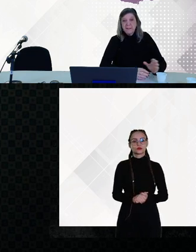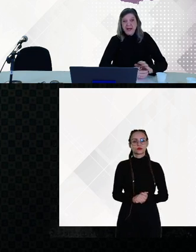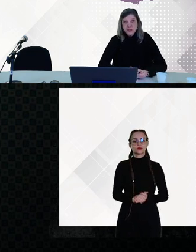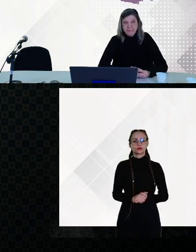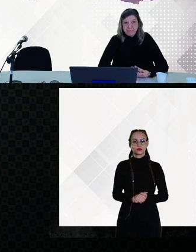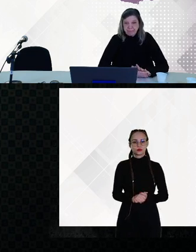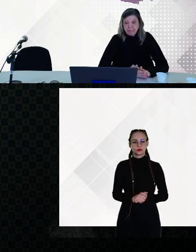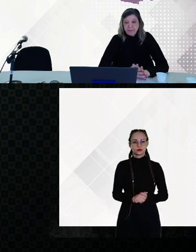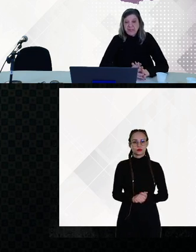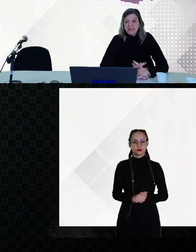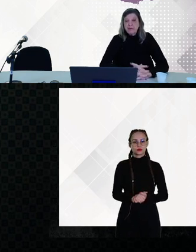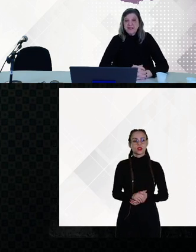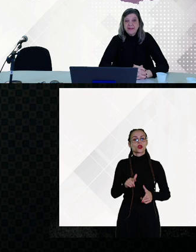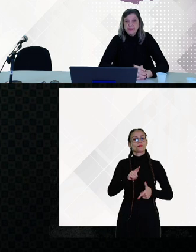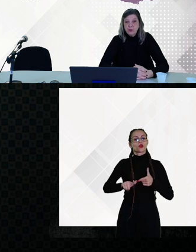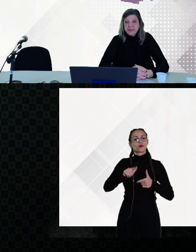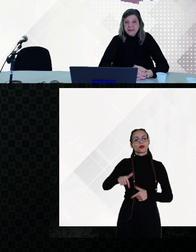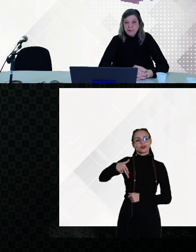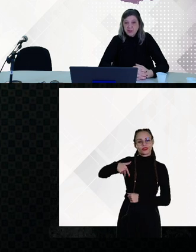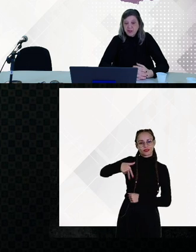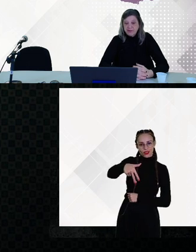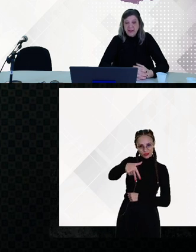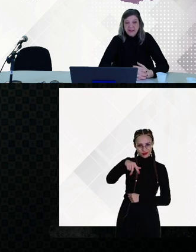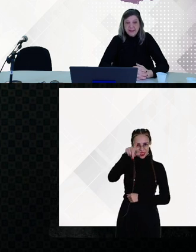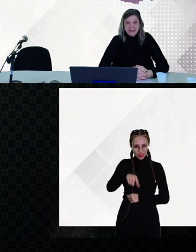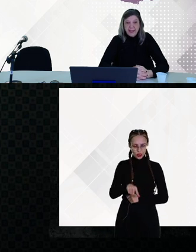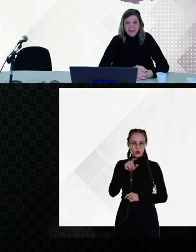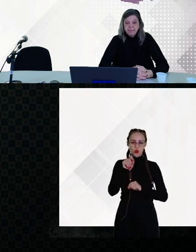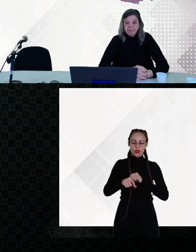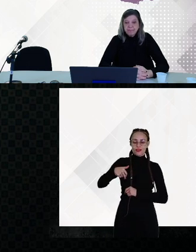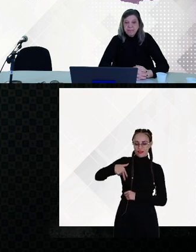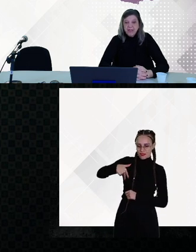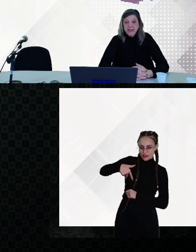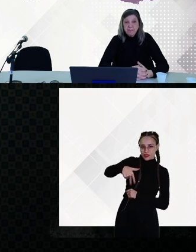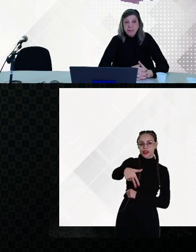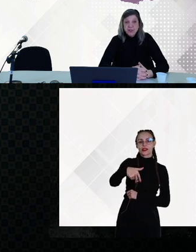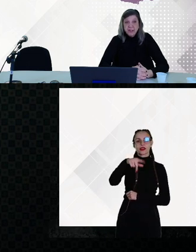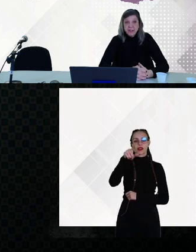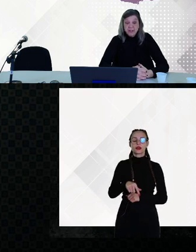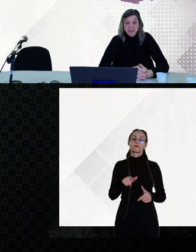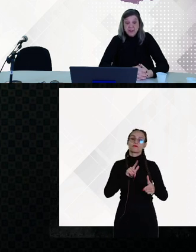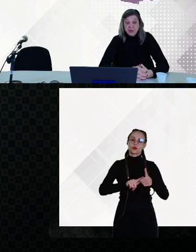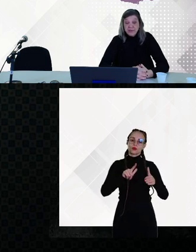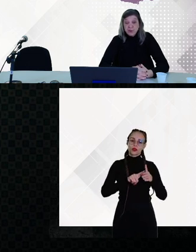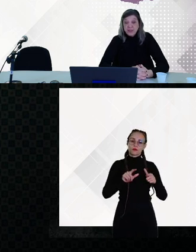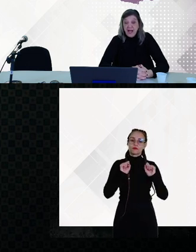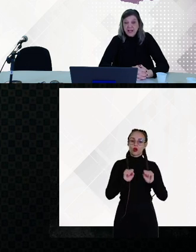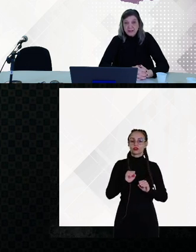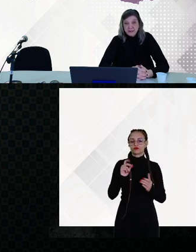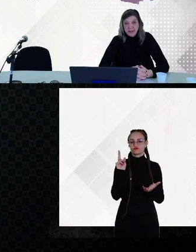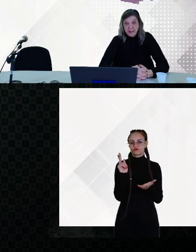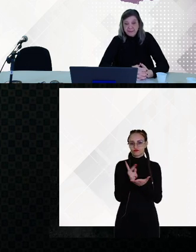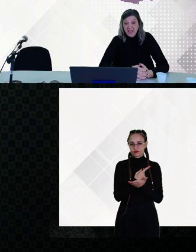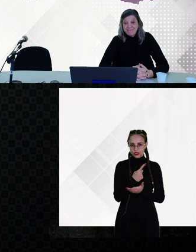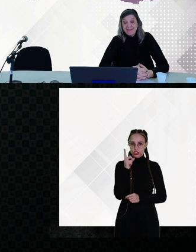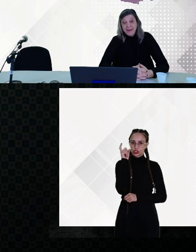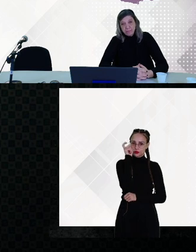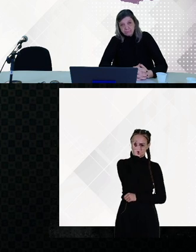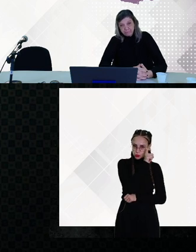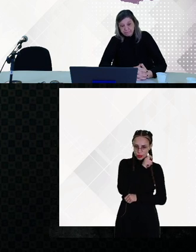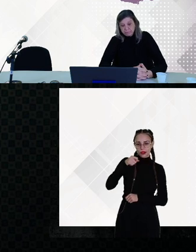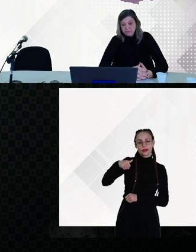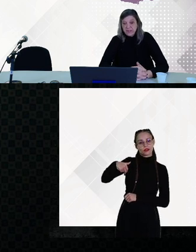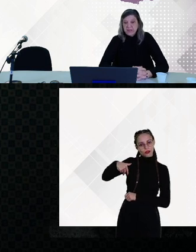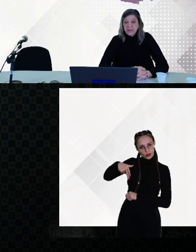Problemas da marcha. Então, essa deambulação que a gente fala, esse andar, ele pode ter dificuldades de andar até